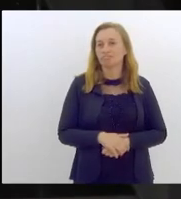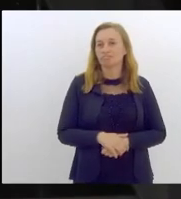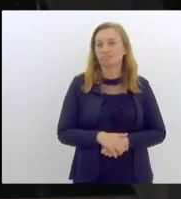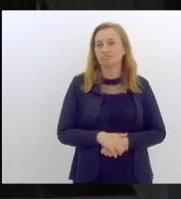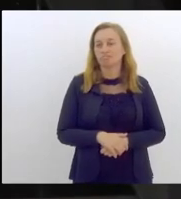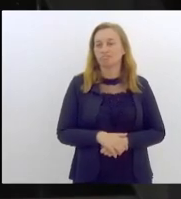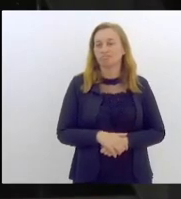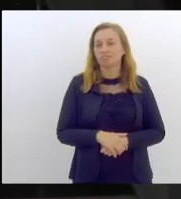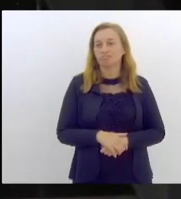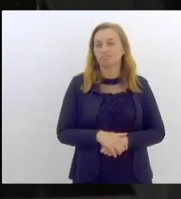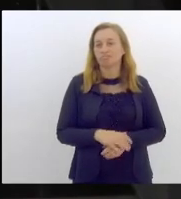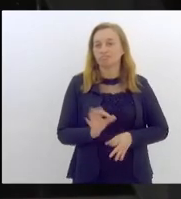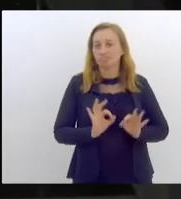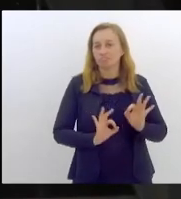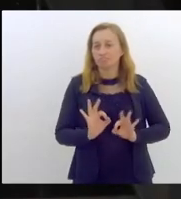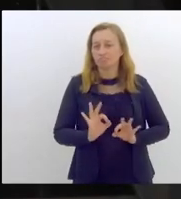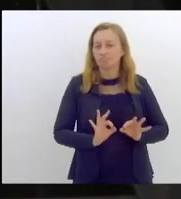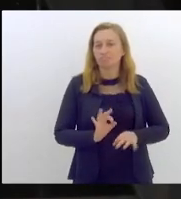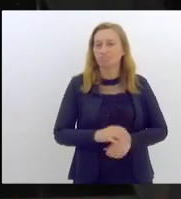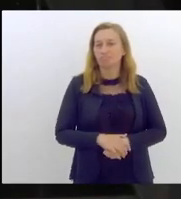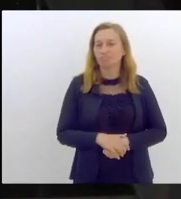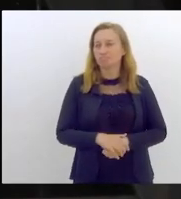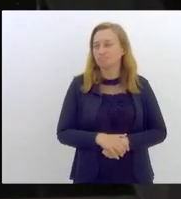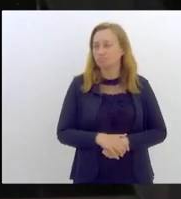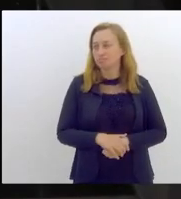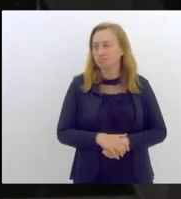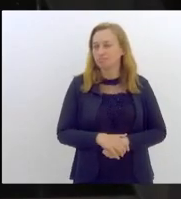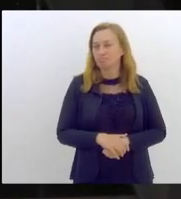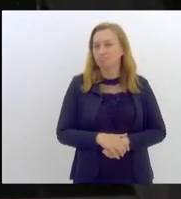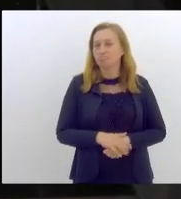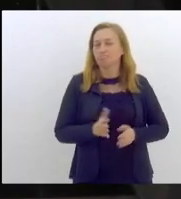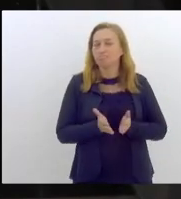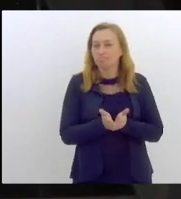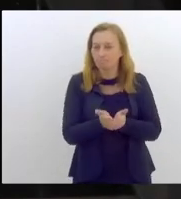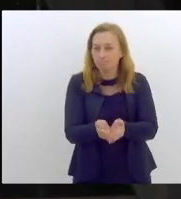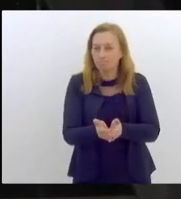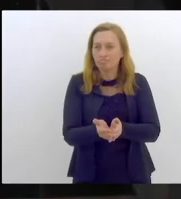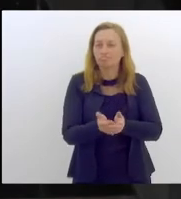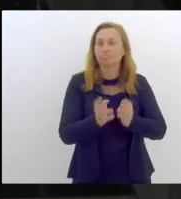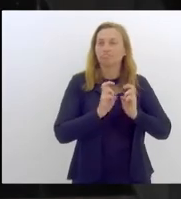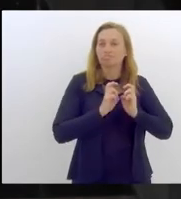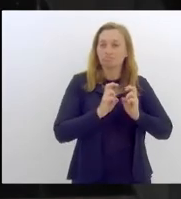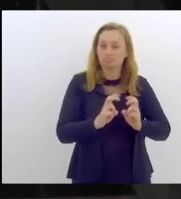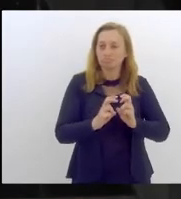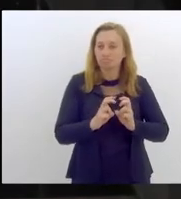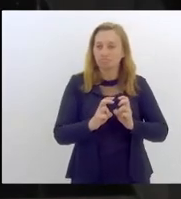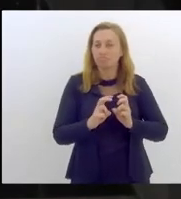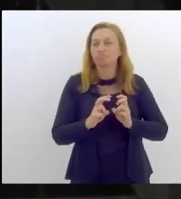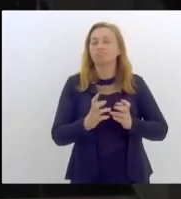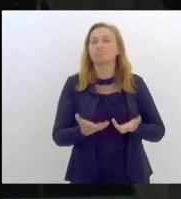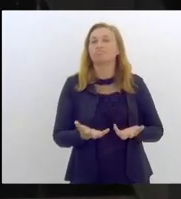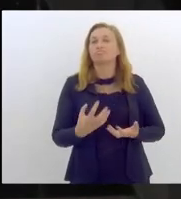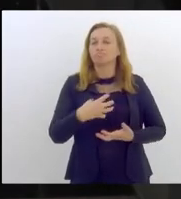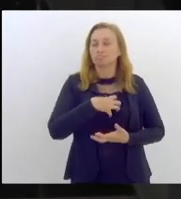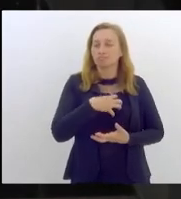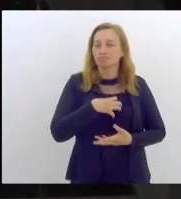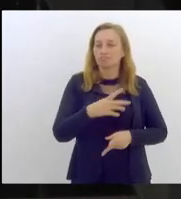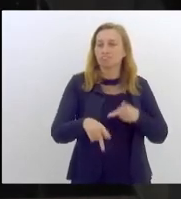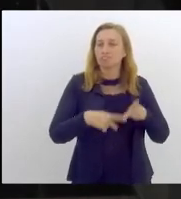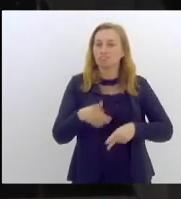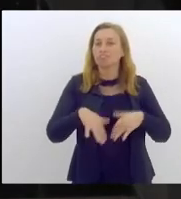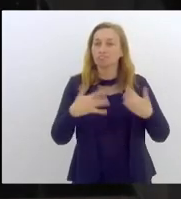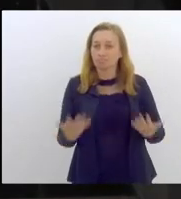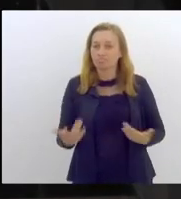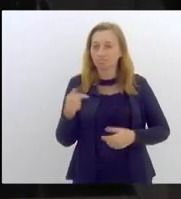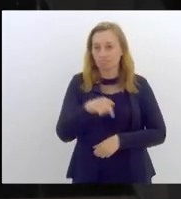um ordenamento de trânsito de barcas de trens que façam sentido para nossa população então